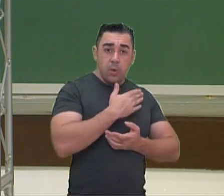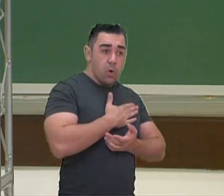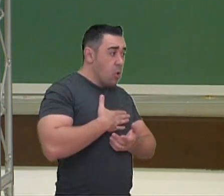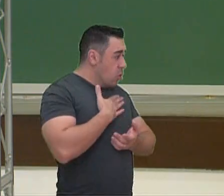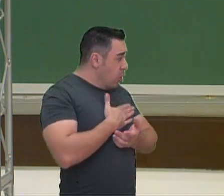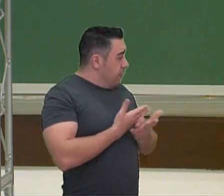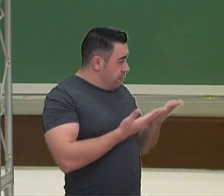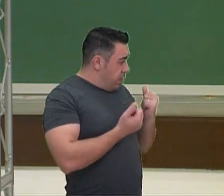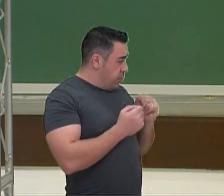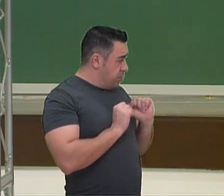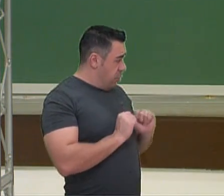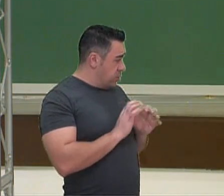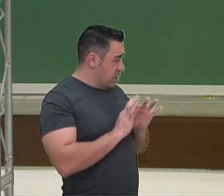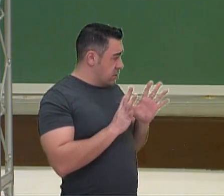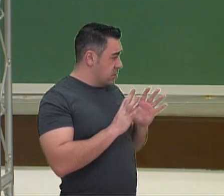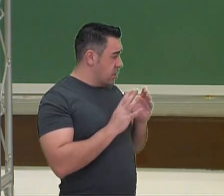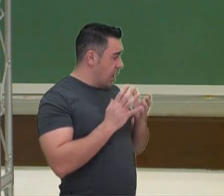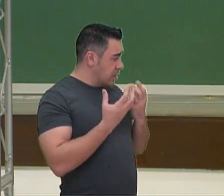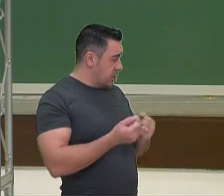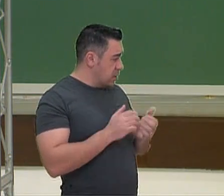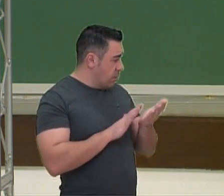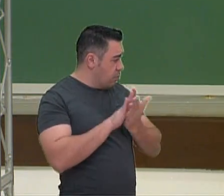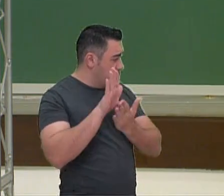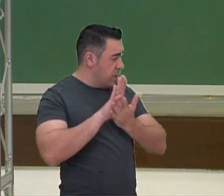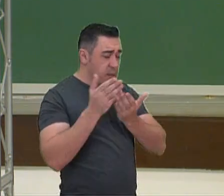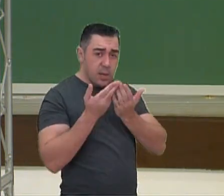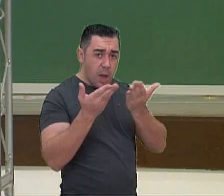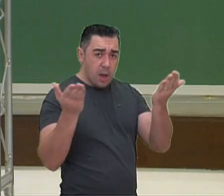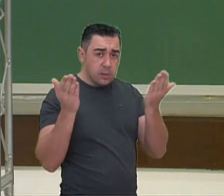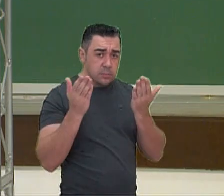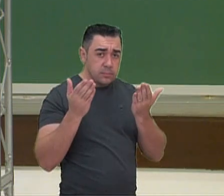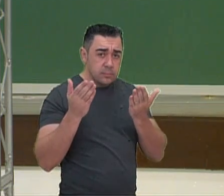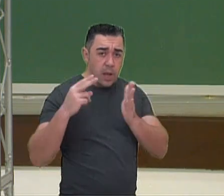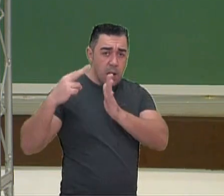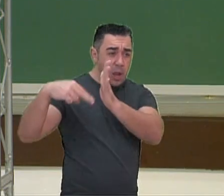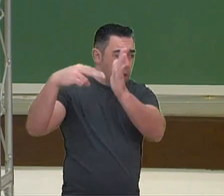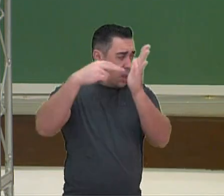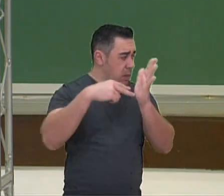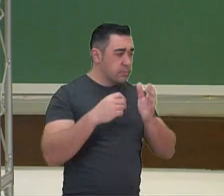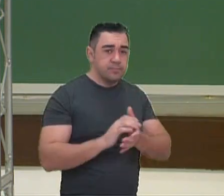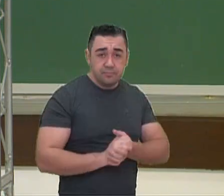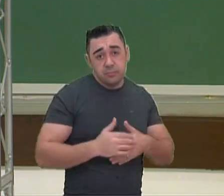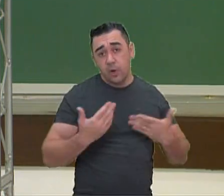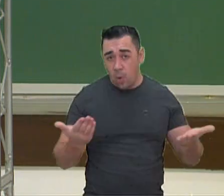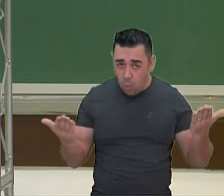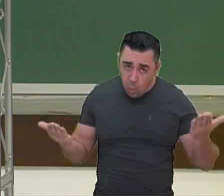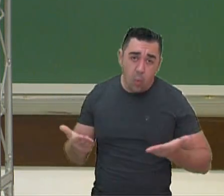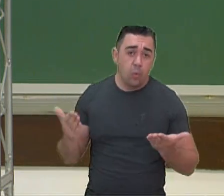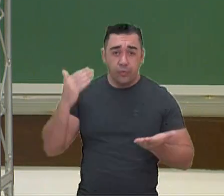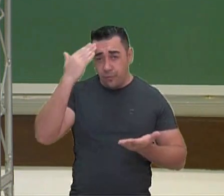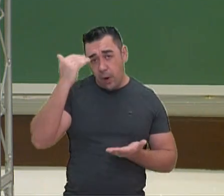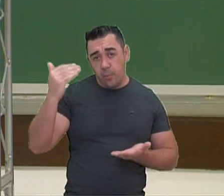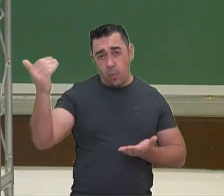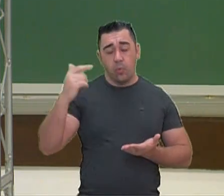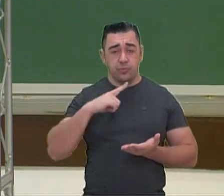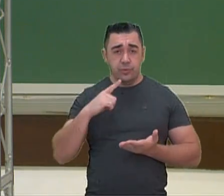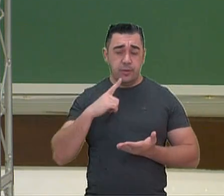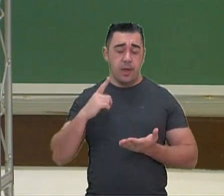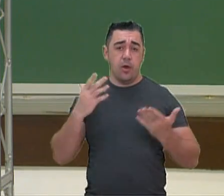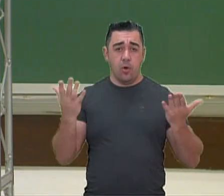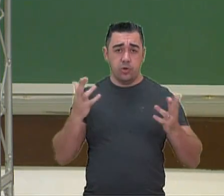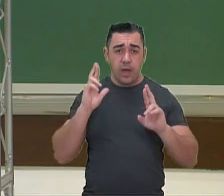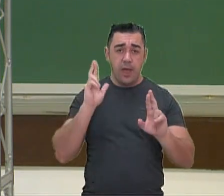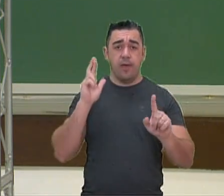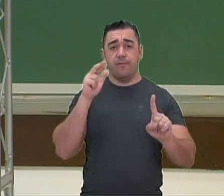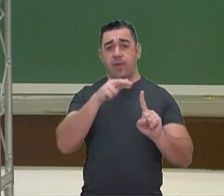vamos publicar, você concorda? Claro que sim. Publicaram e virou um sucesso. Hoje é uma referência, Quem